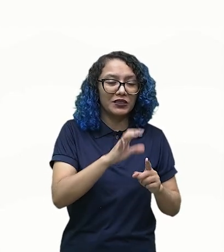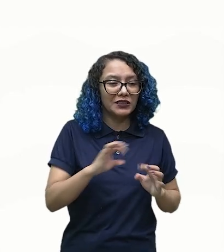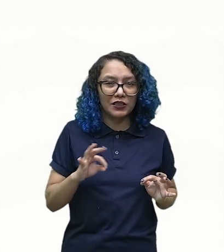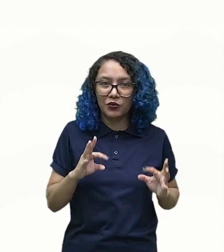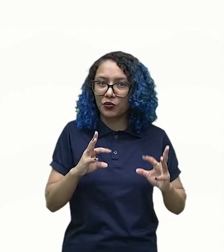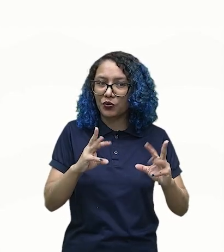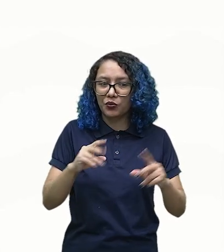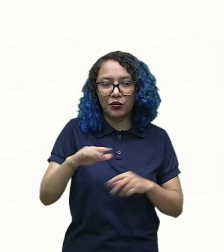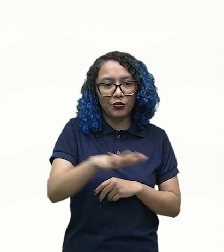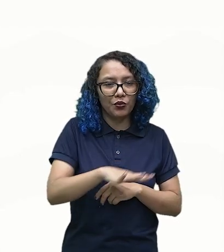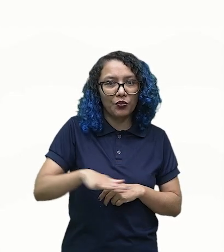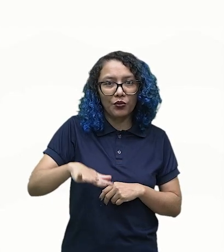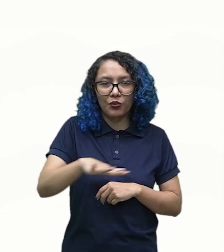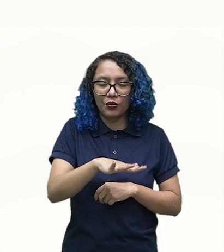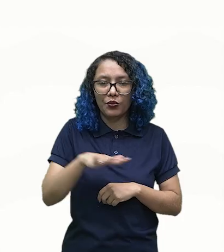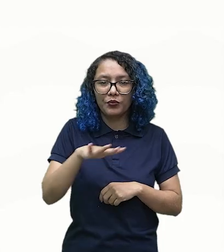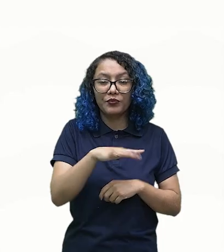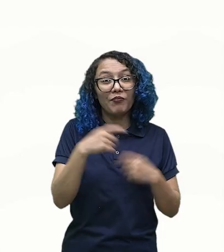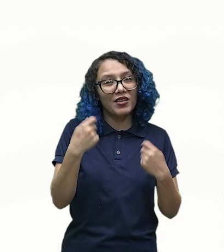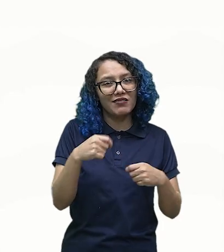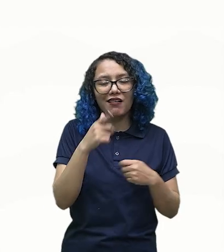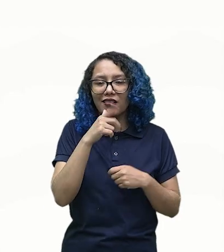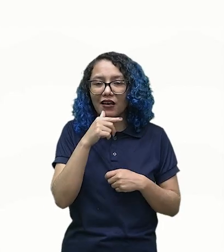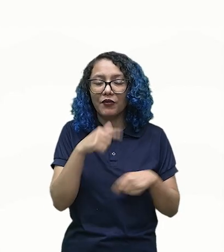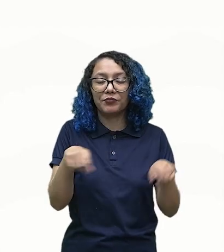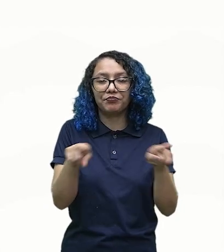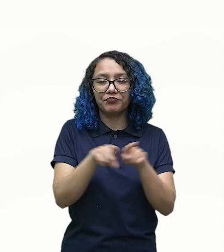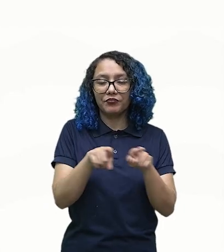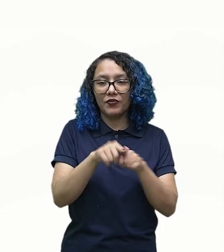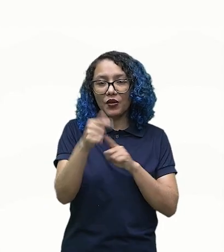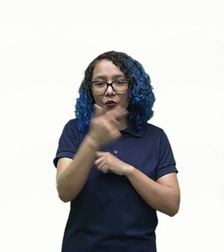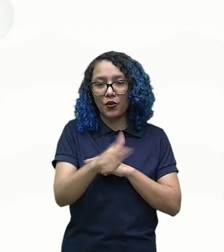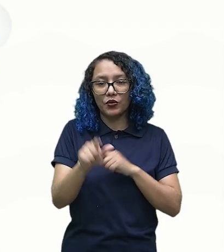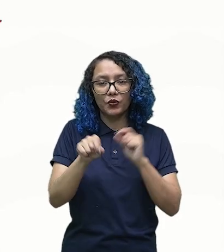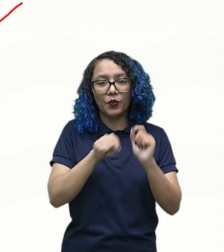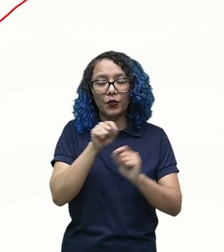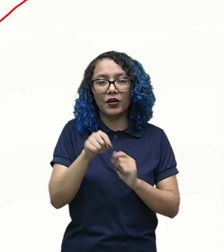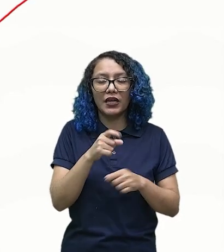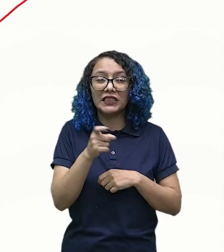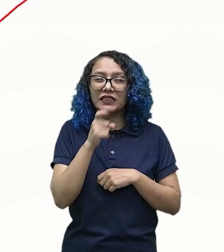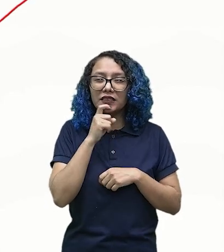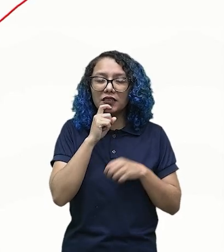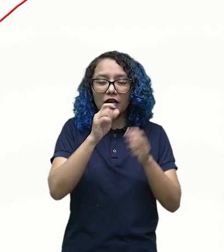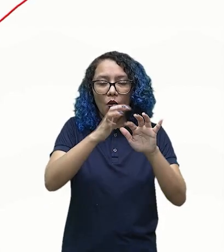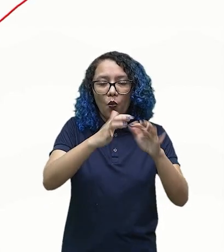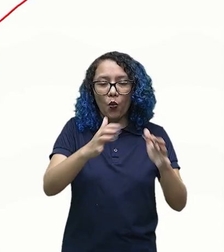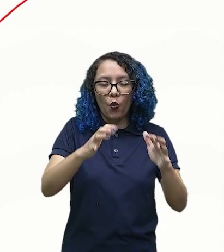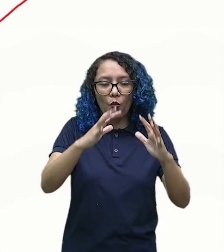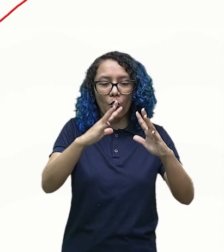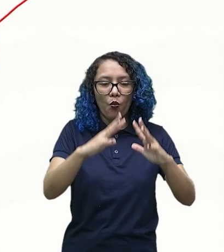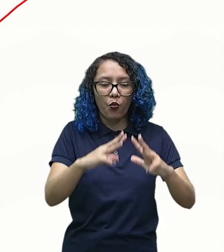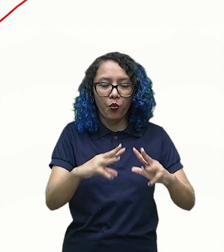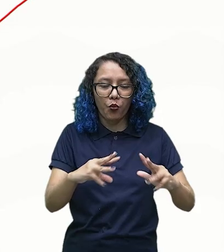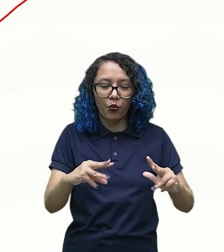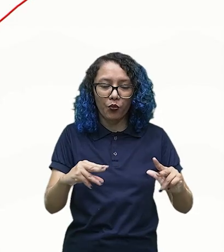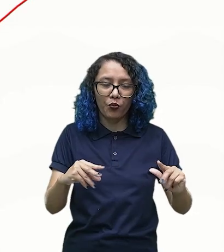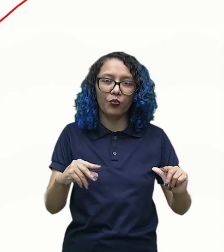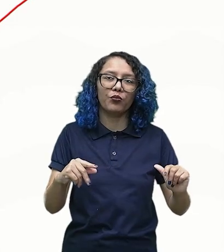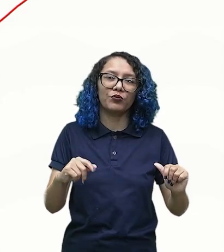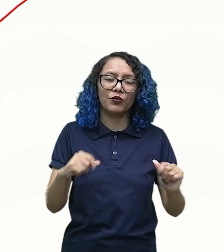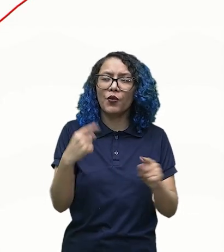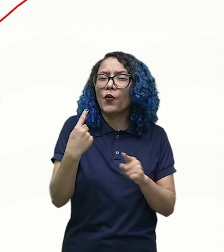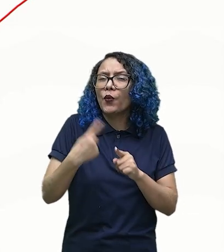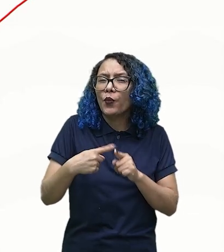água. Além disso, essa intensificação do efeito estufa leva ao derretimento de geleiras, porque nas extremidades